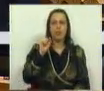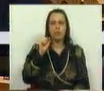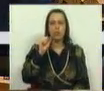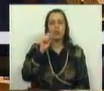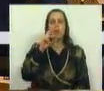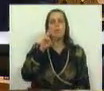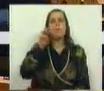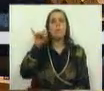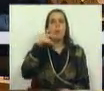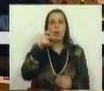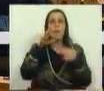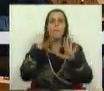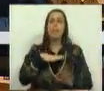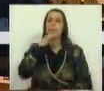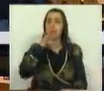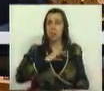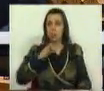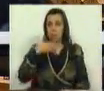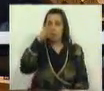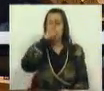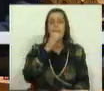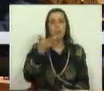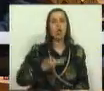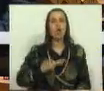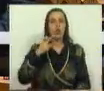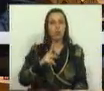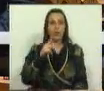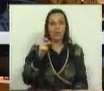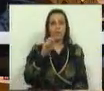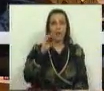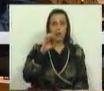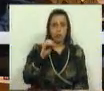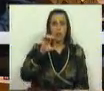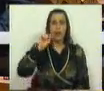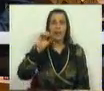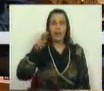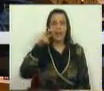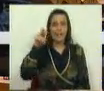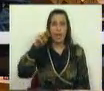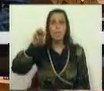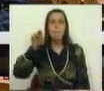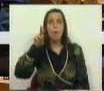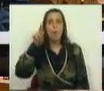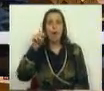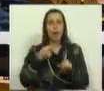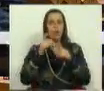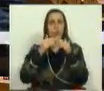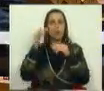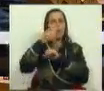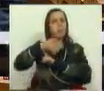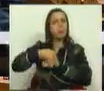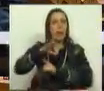dizer o seguinte, Sr. Primeiro-Ministro. O Dr. Vasco Graça-Moura não está acima da